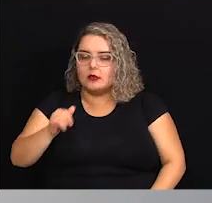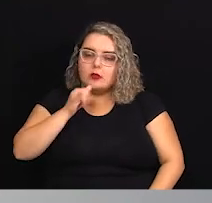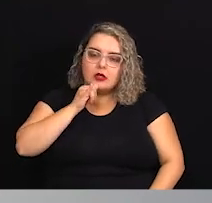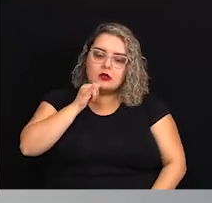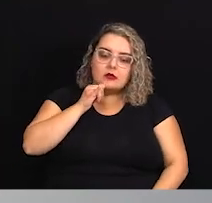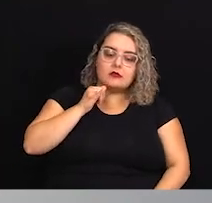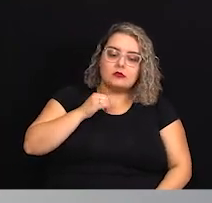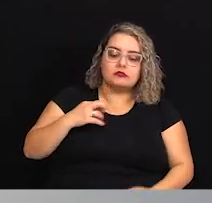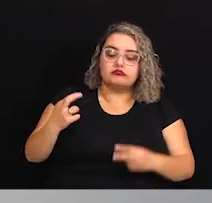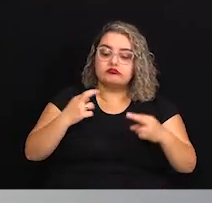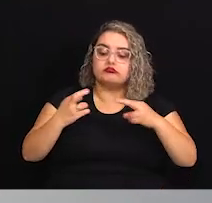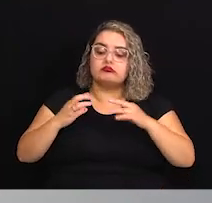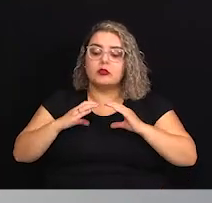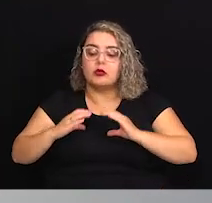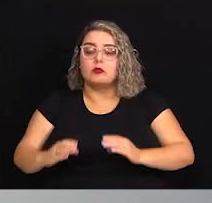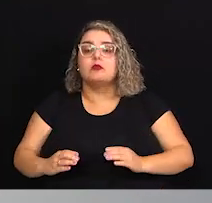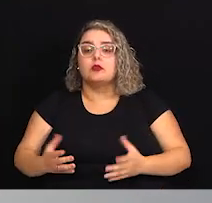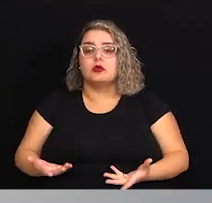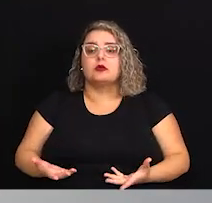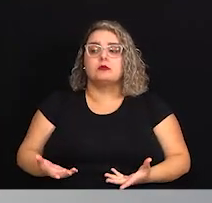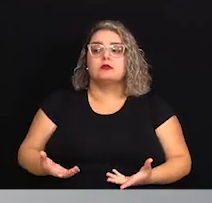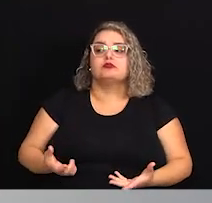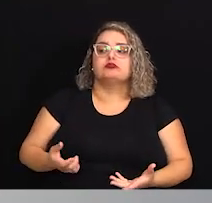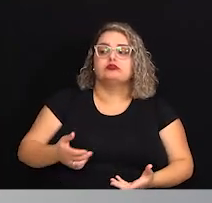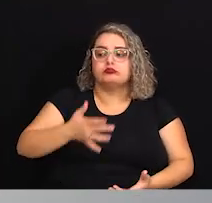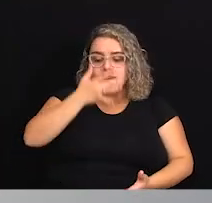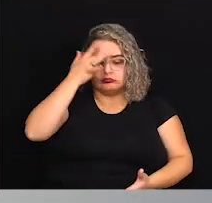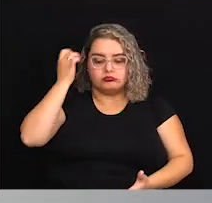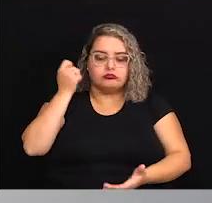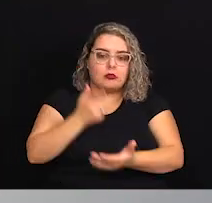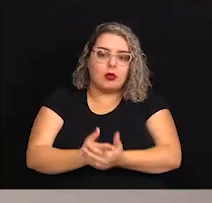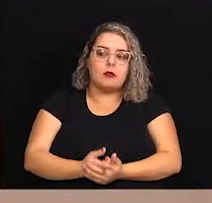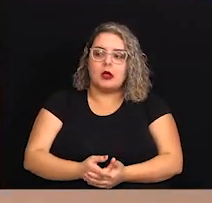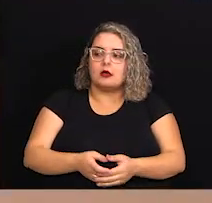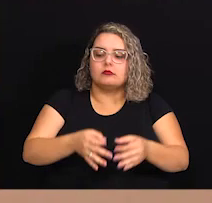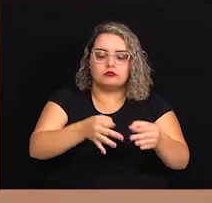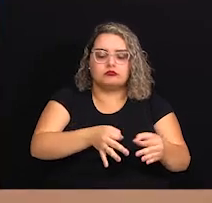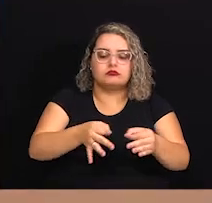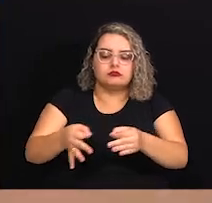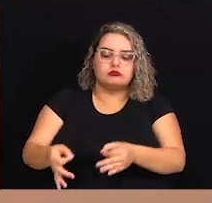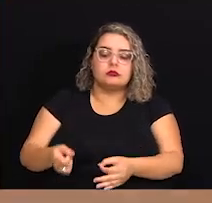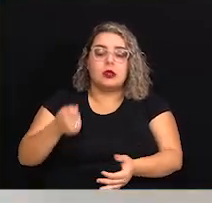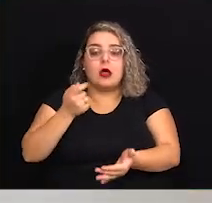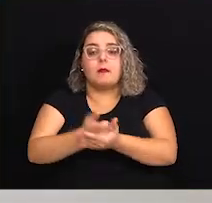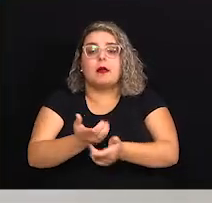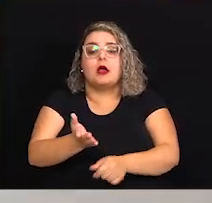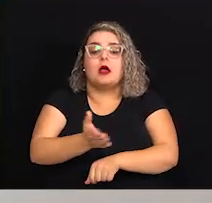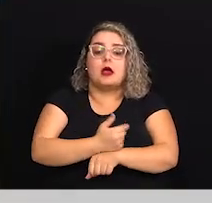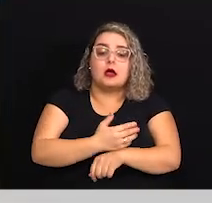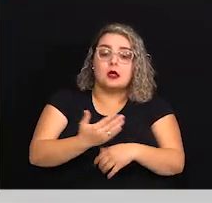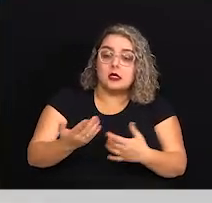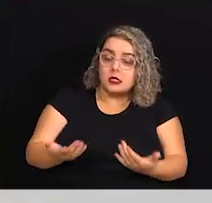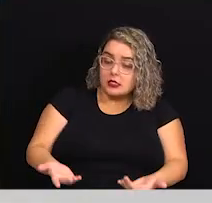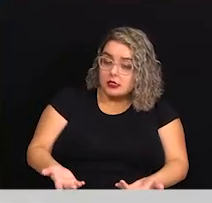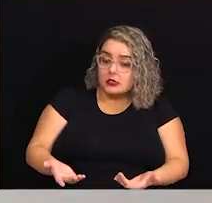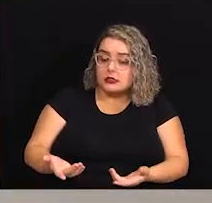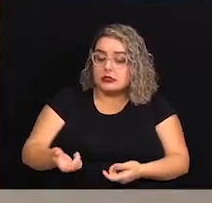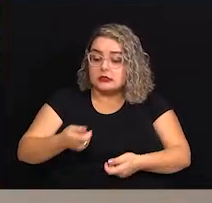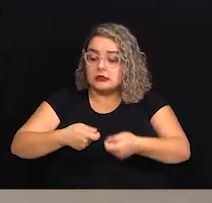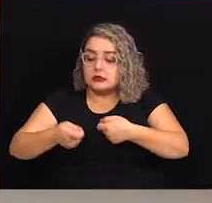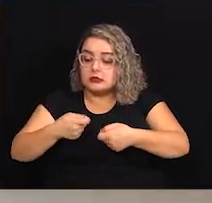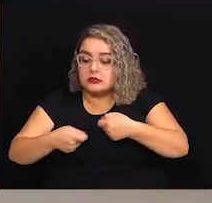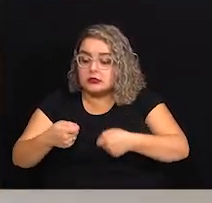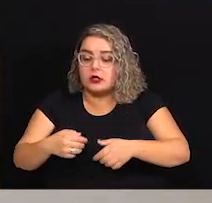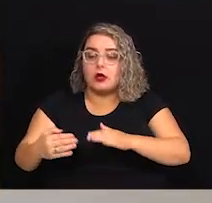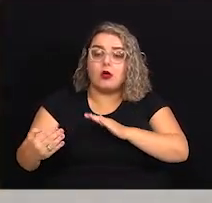analisando o comportamento do consumidor, que é isso, o pagamento das contas em dia, se paga antecipado, se a negociação